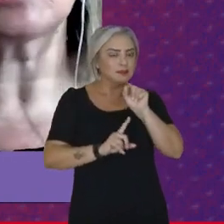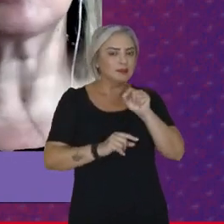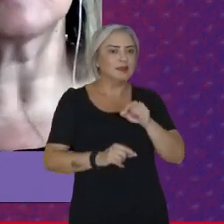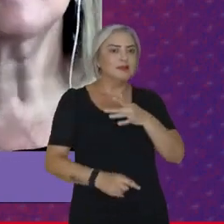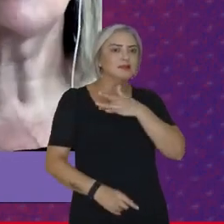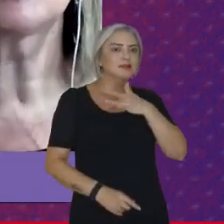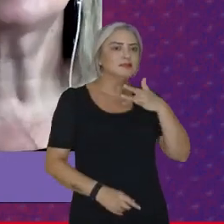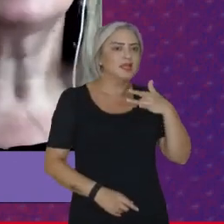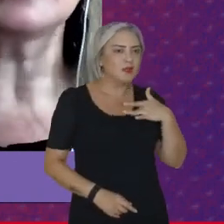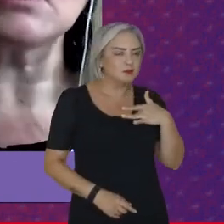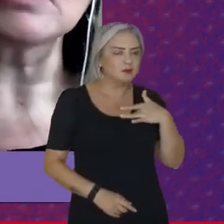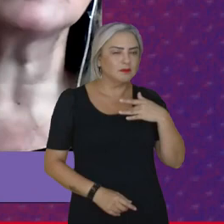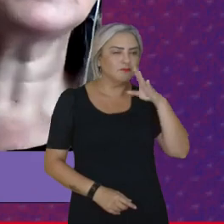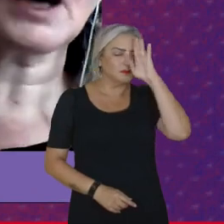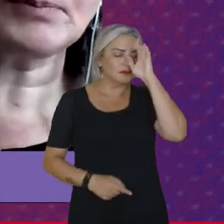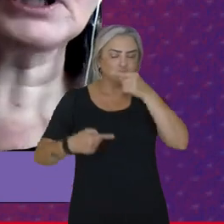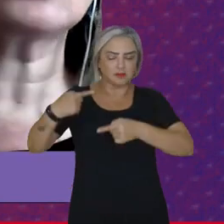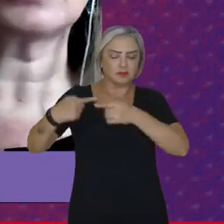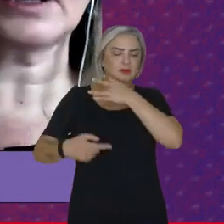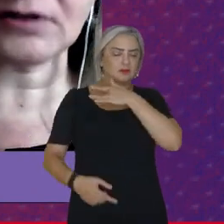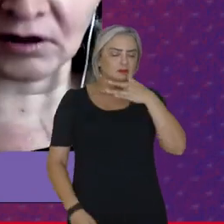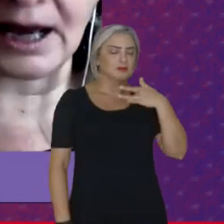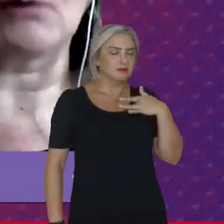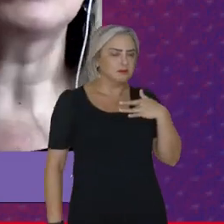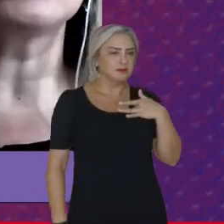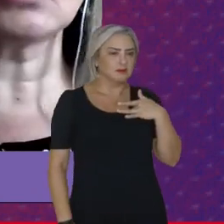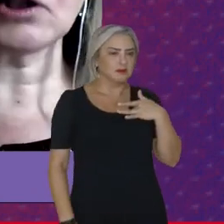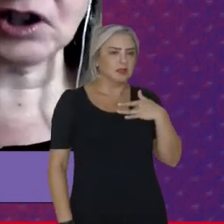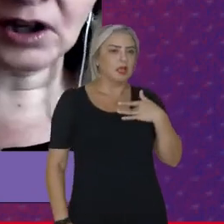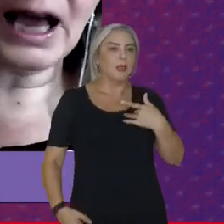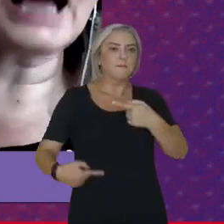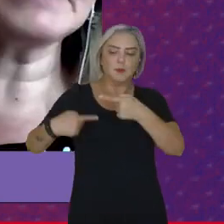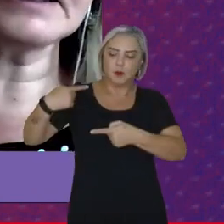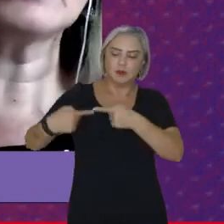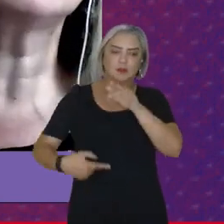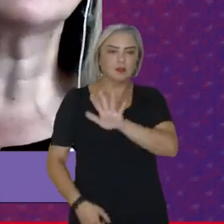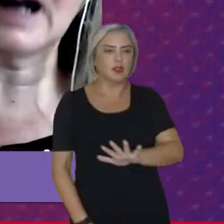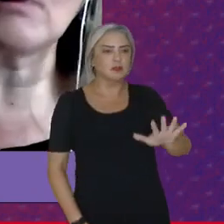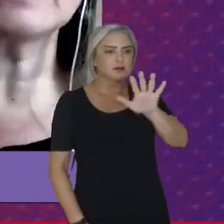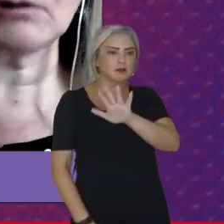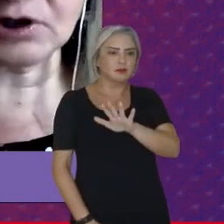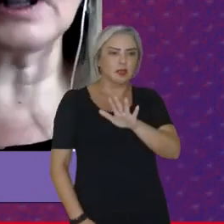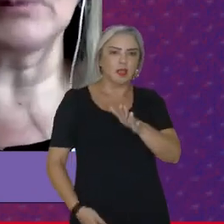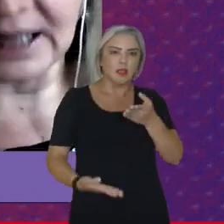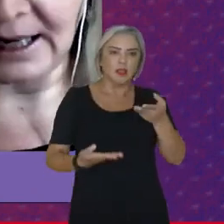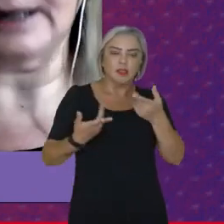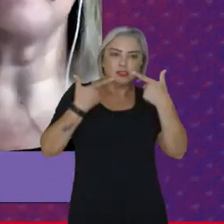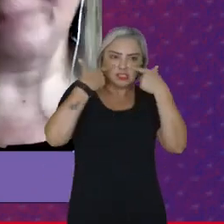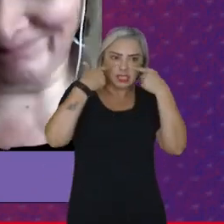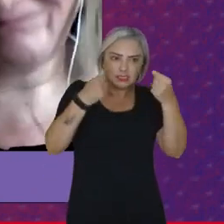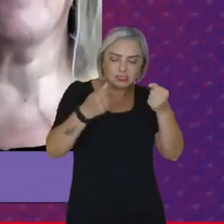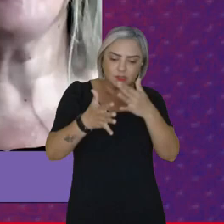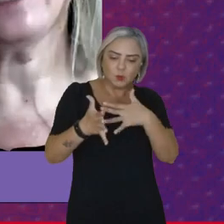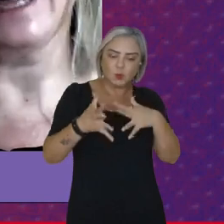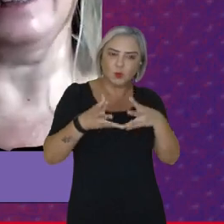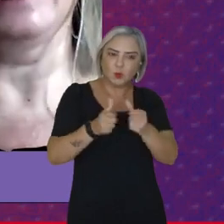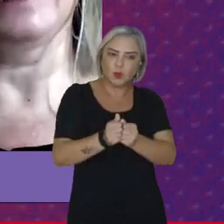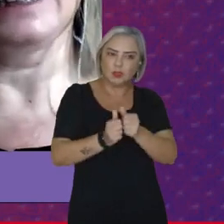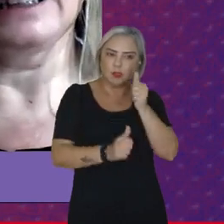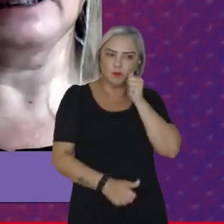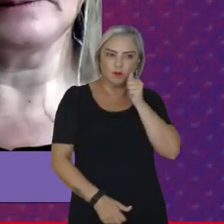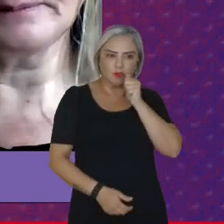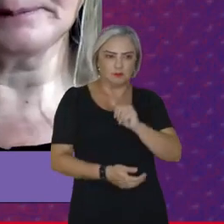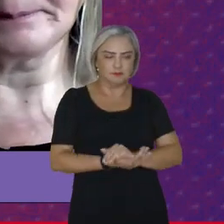todas as políticas de saúde, inclusive na política nacional de atenção integral à saúde da mulher.